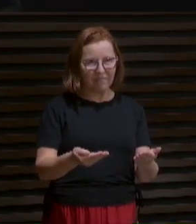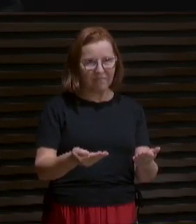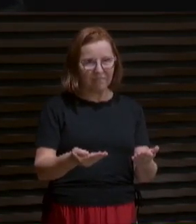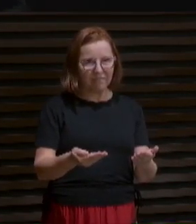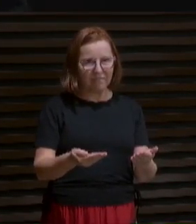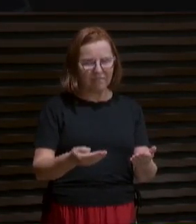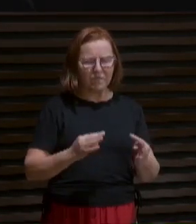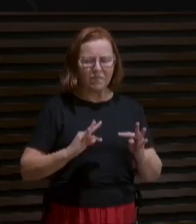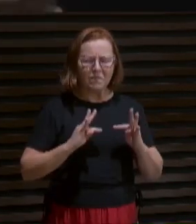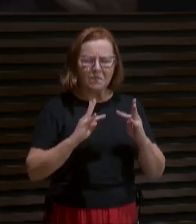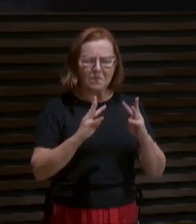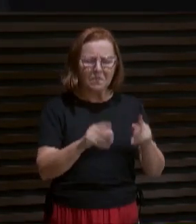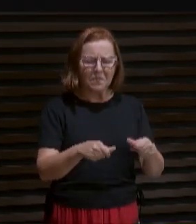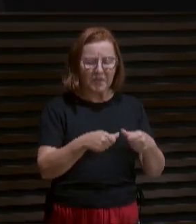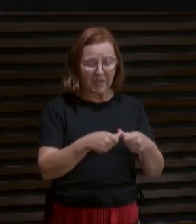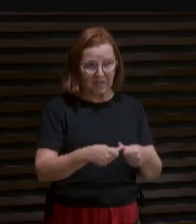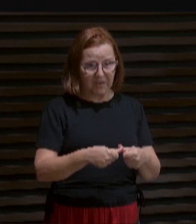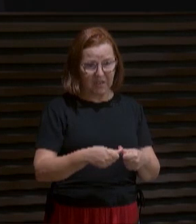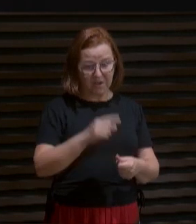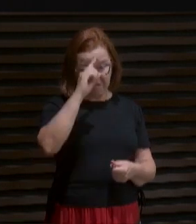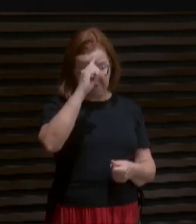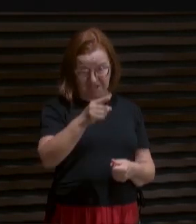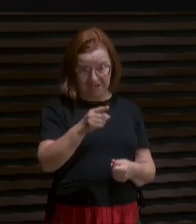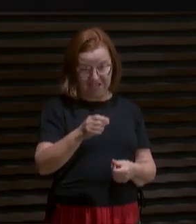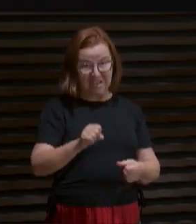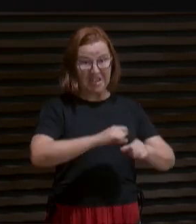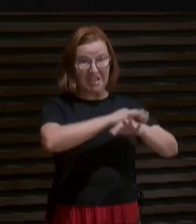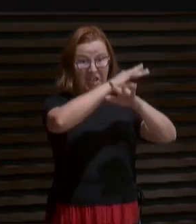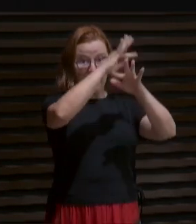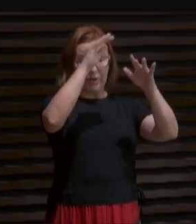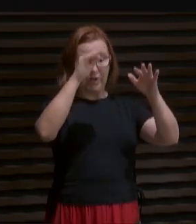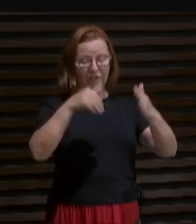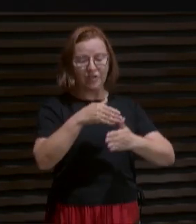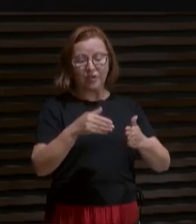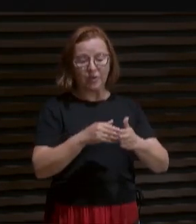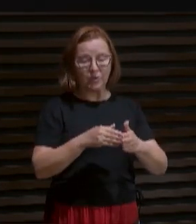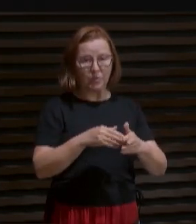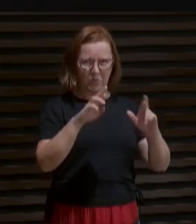toda esta autoridade e a glória destes reinos,